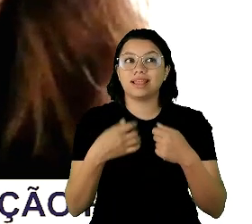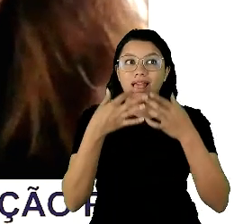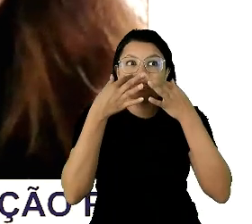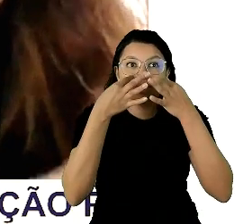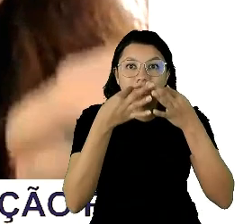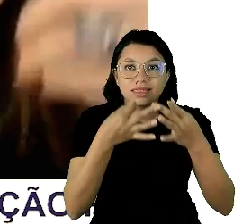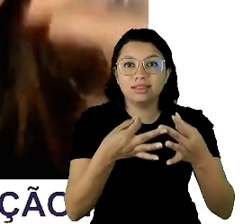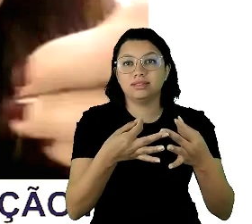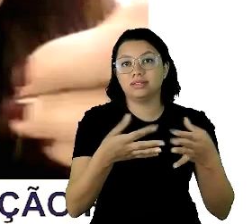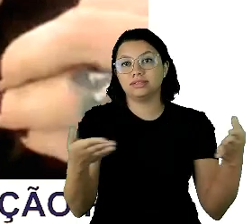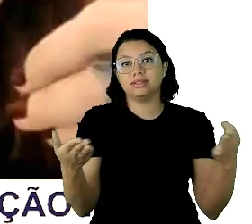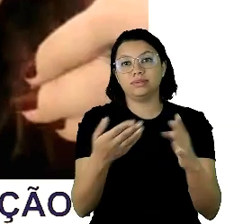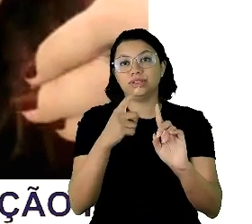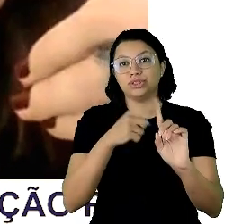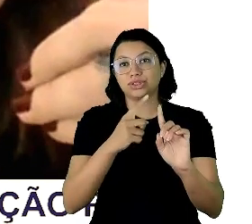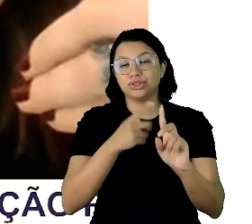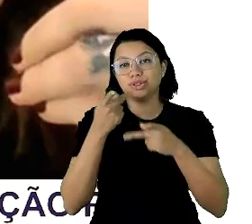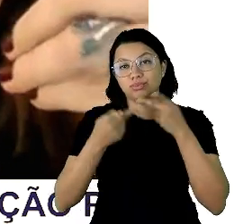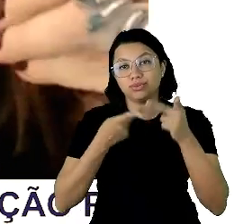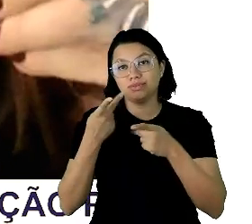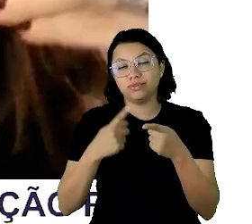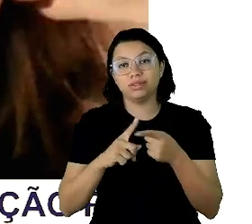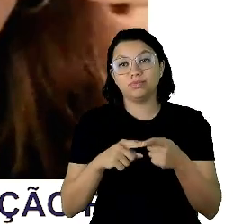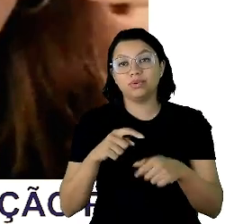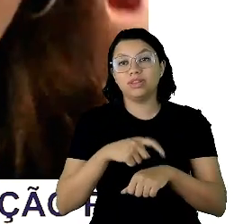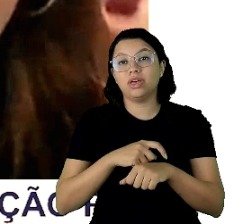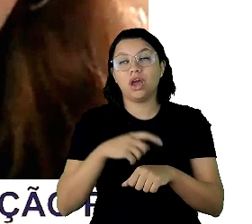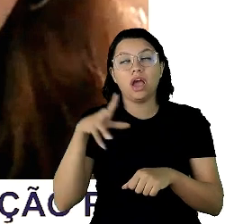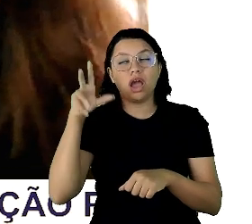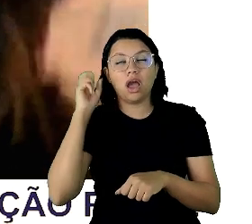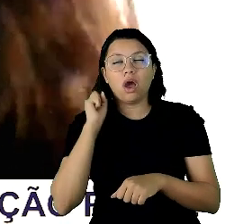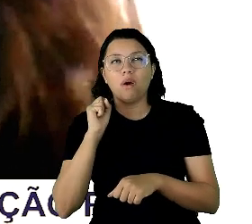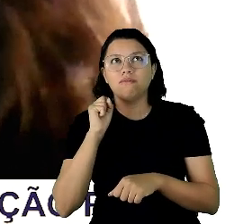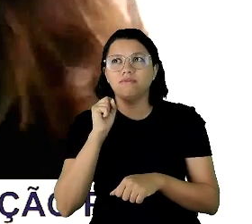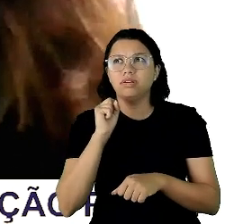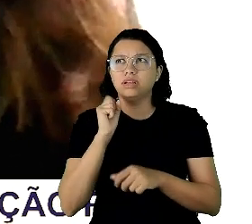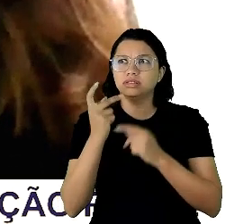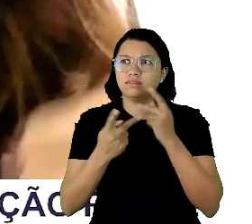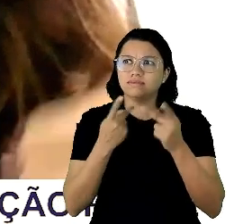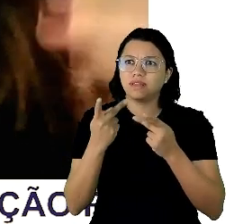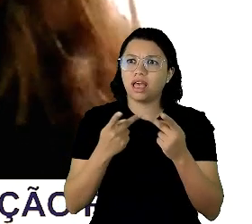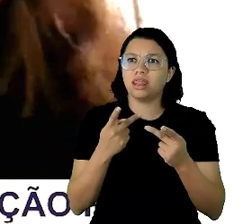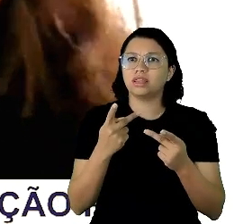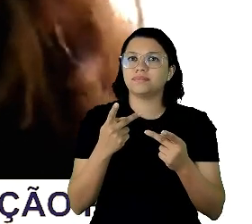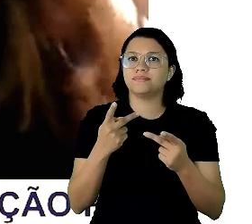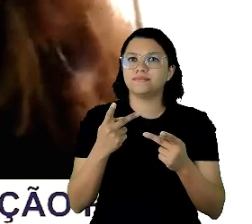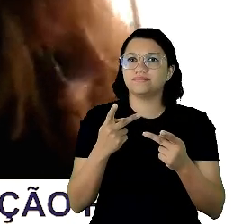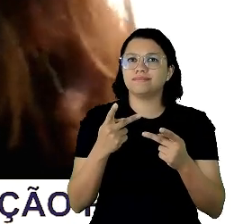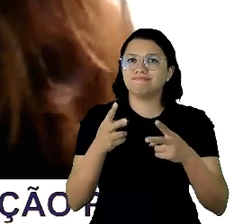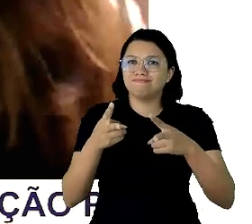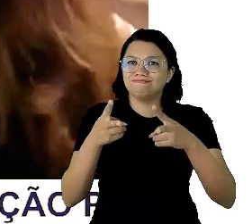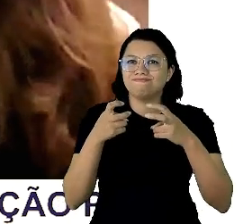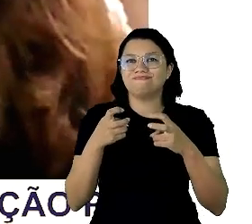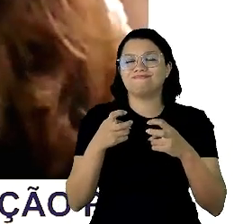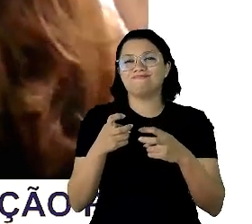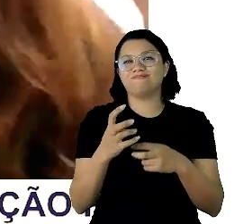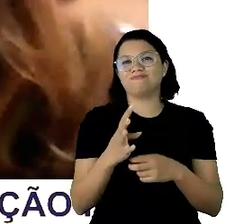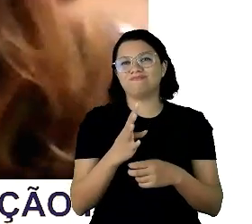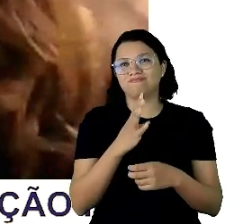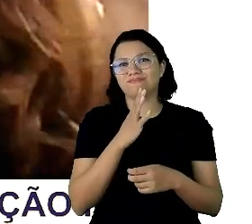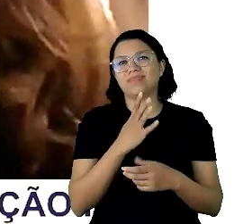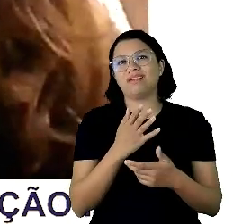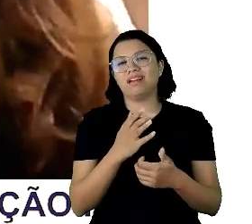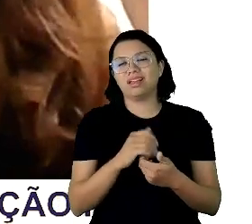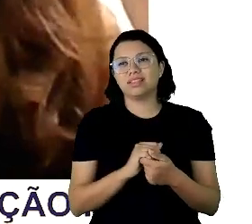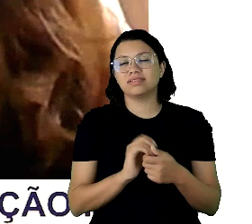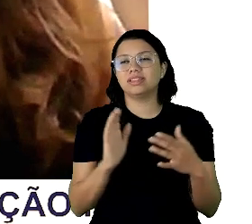discurso, porque na hora que a gente ouvir esse discurso, a gente se identifica. E foi na hora que eu li o processo,